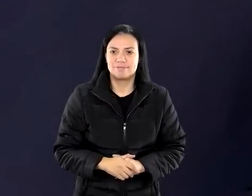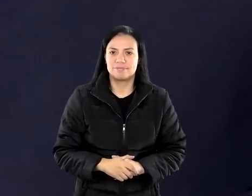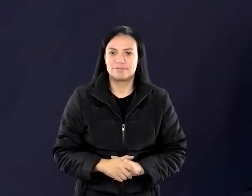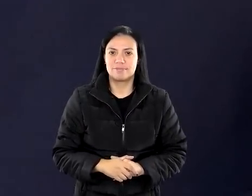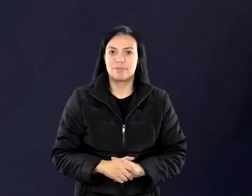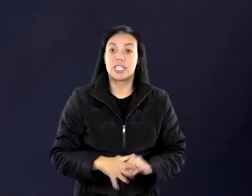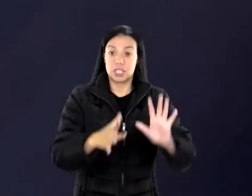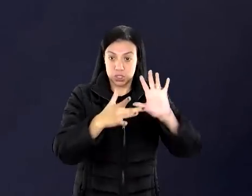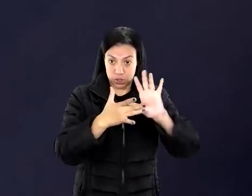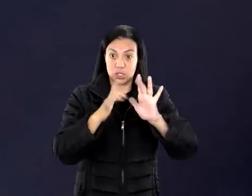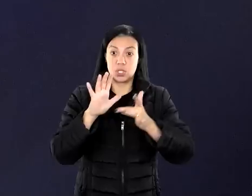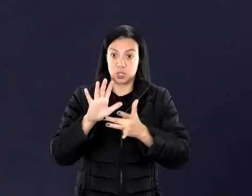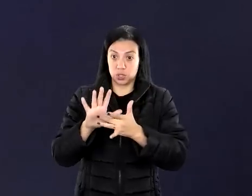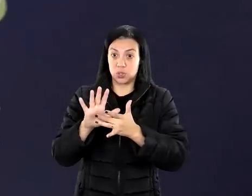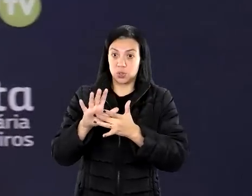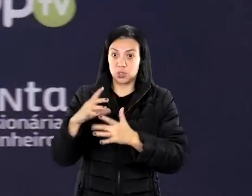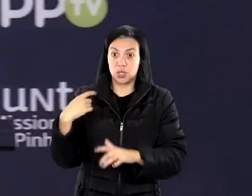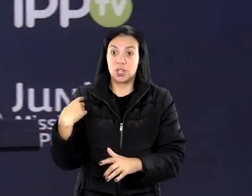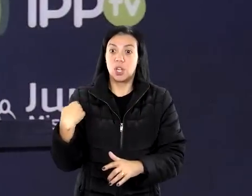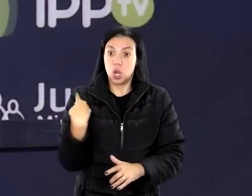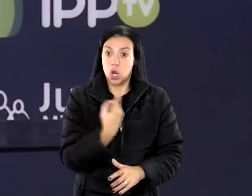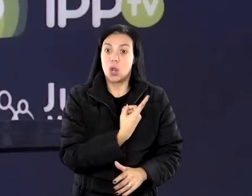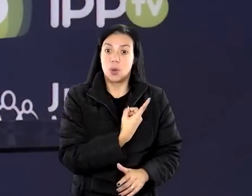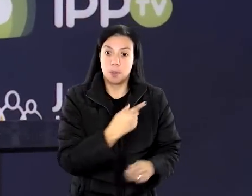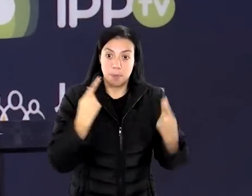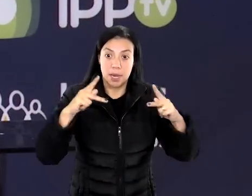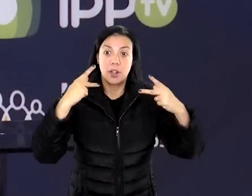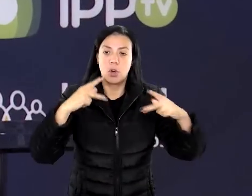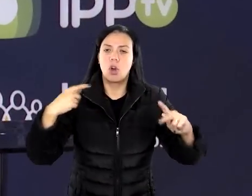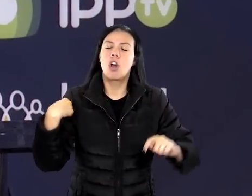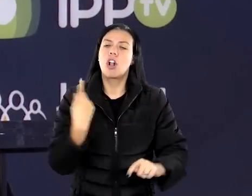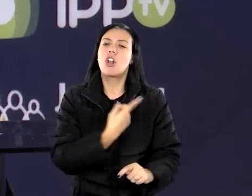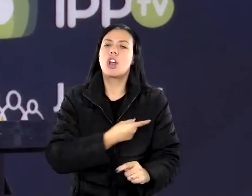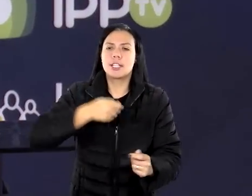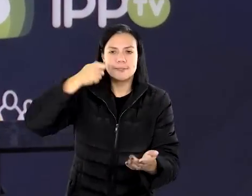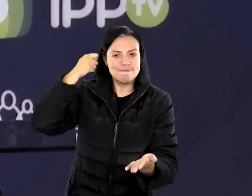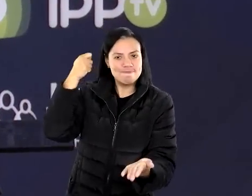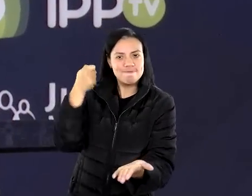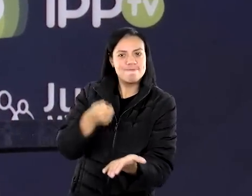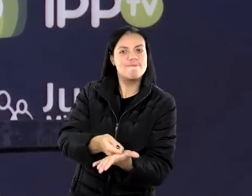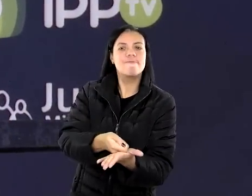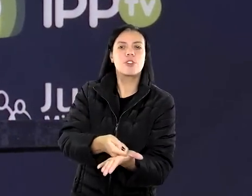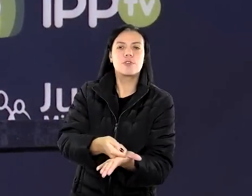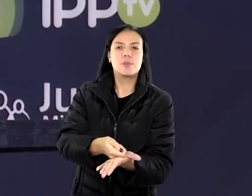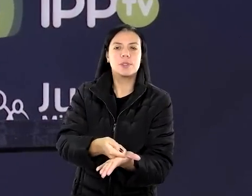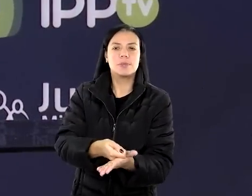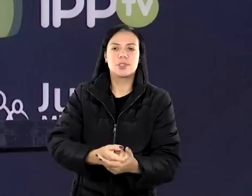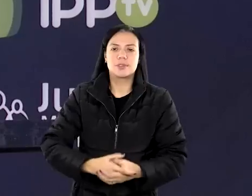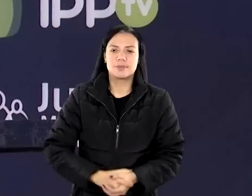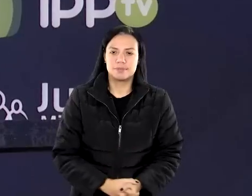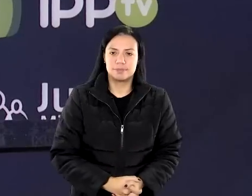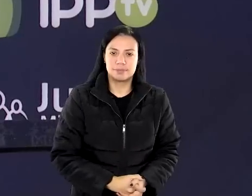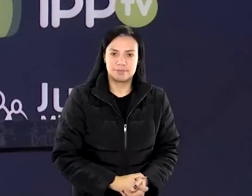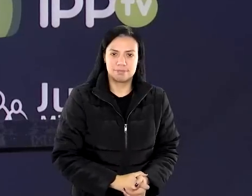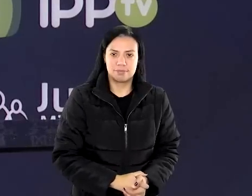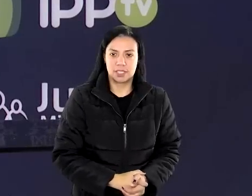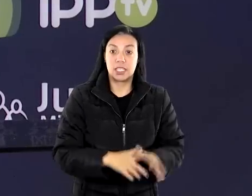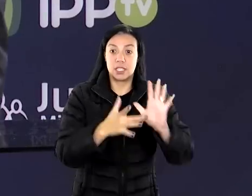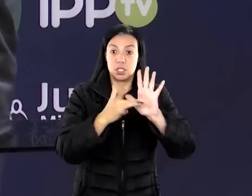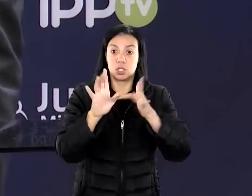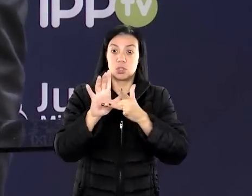Mas o que ele prega, a gente confirma aqui. Vocês estão entendendo ou não? Jesus disse, se alguém quer.